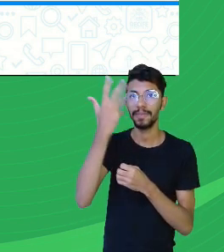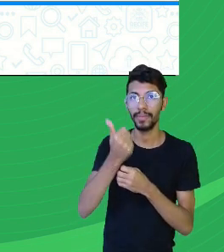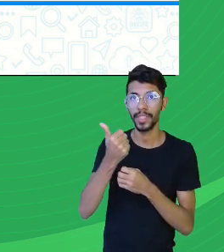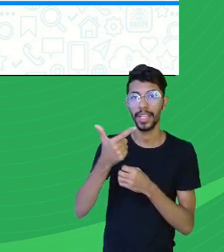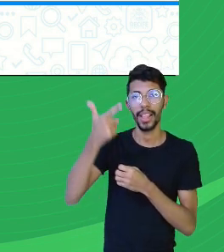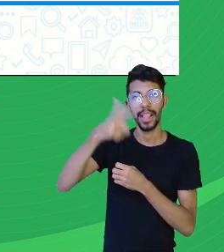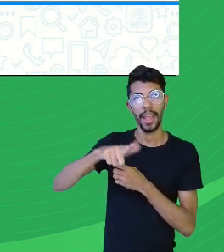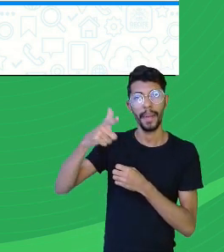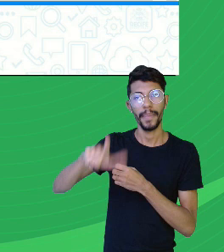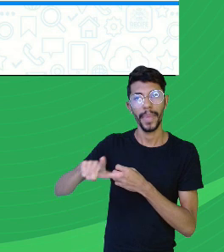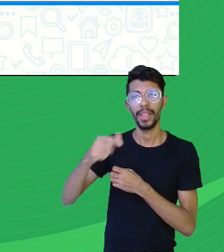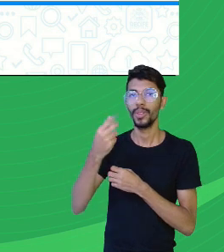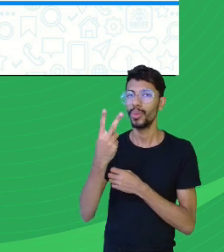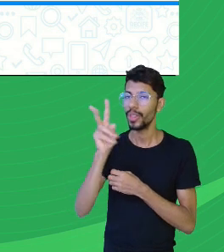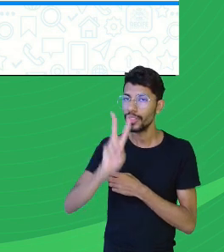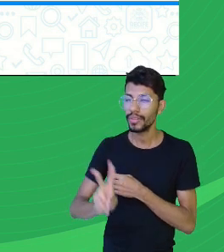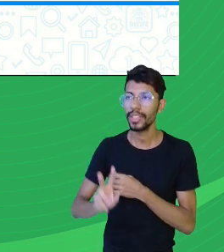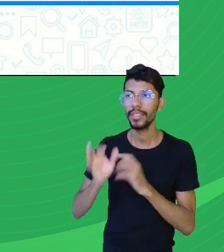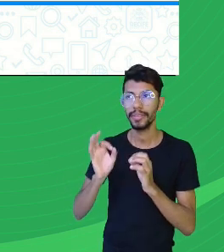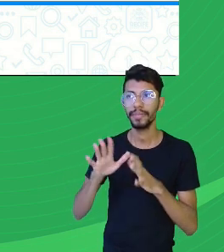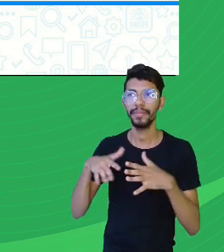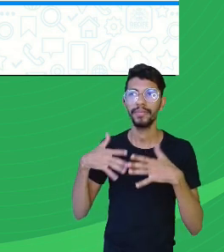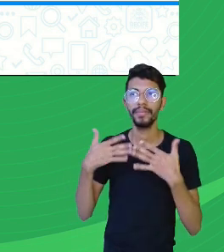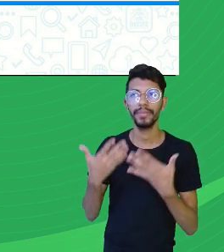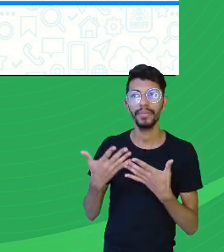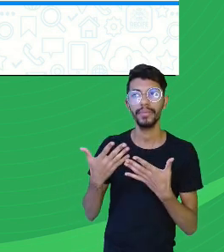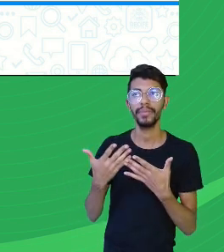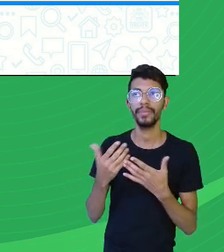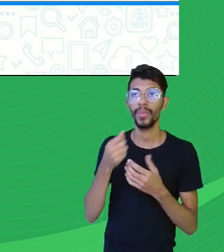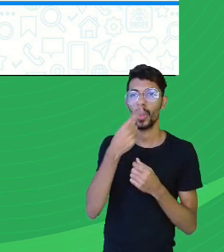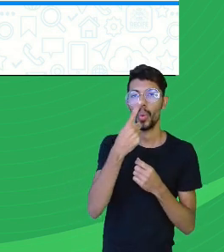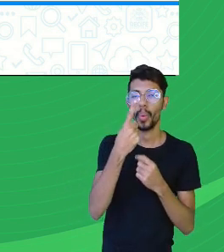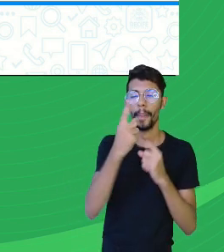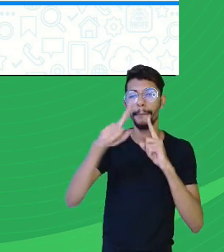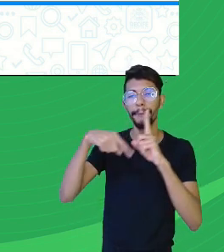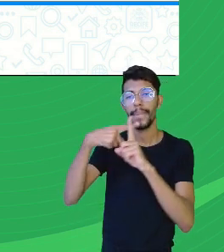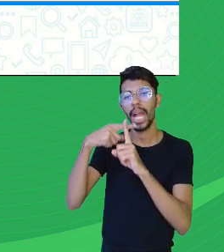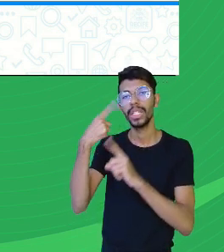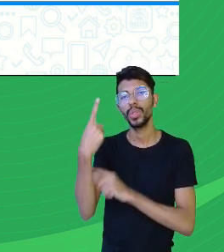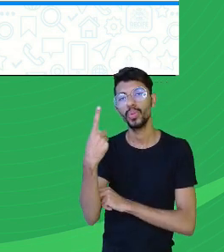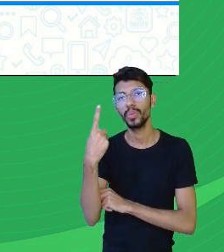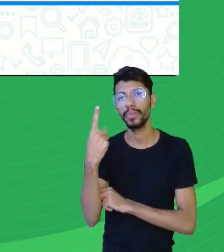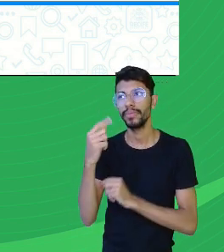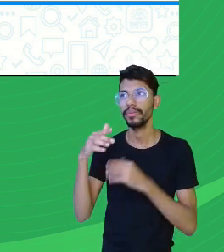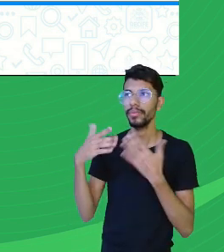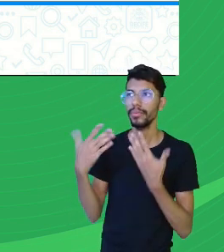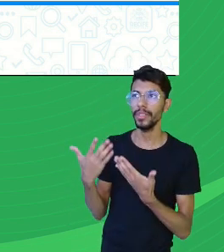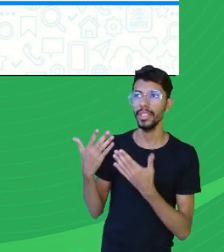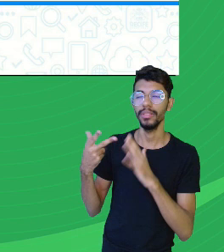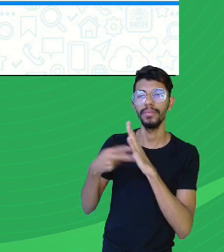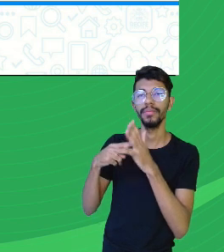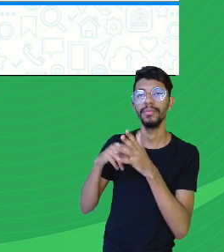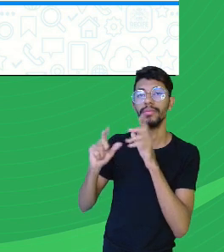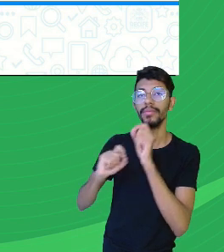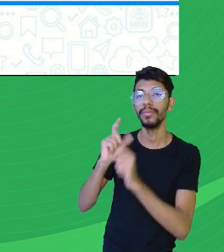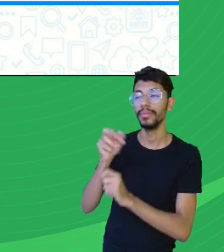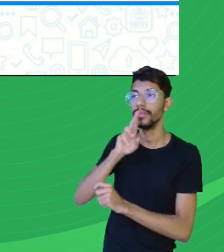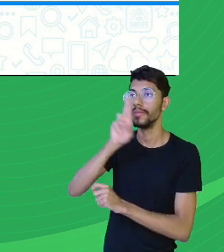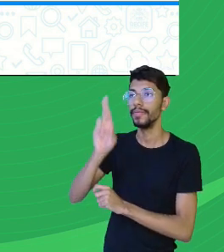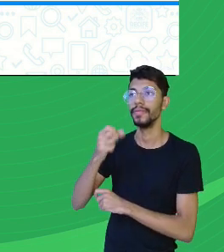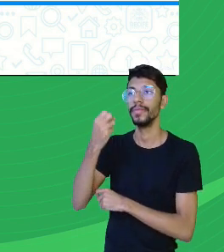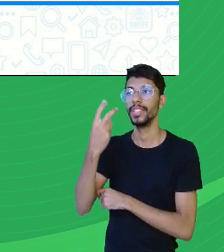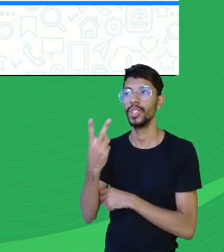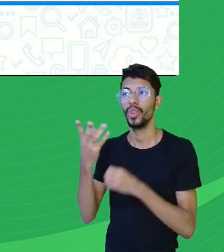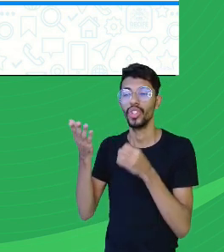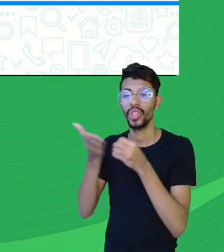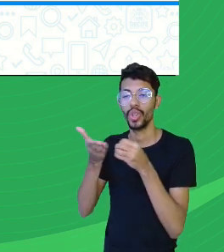2 vezes para 2 receitas? Então, é 1 mais 1. Então, 2 vezes 1 vai dar 2 copos